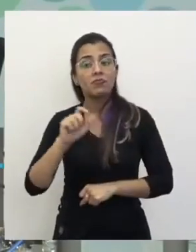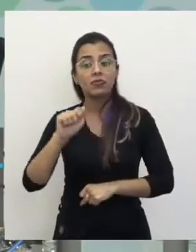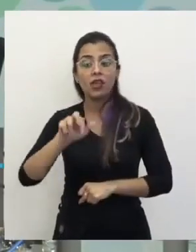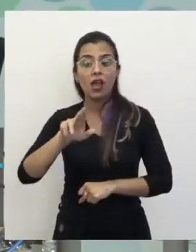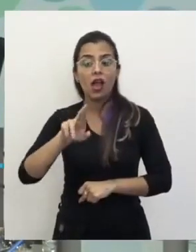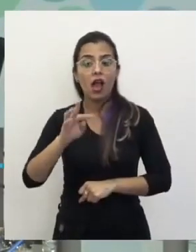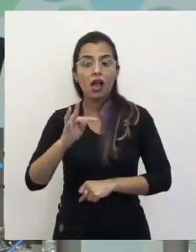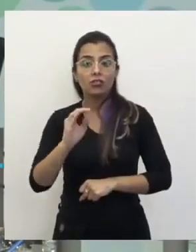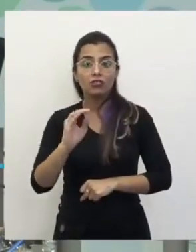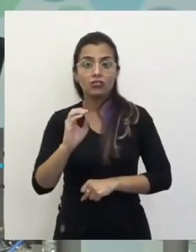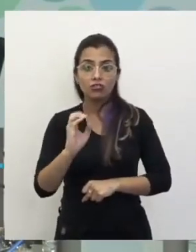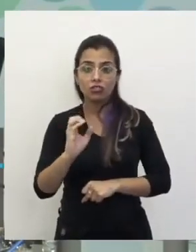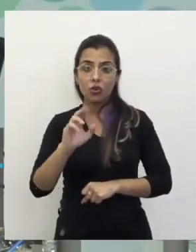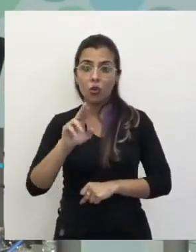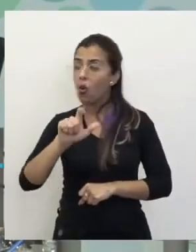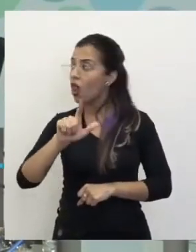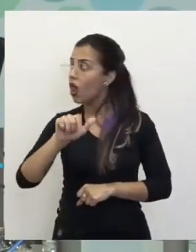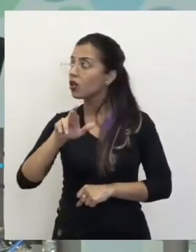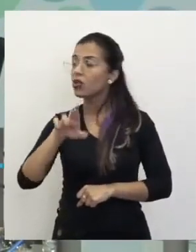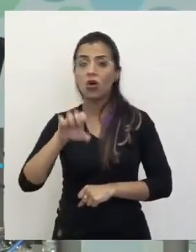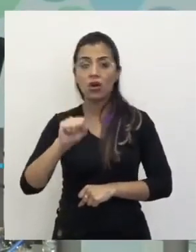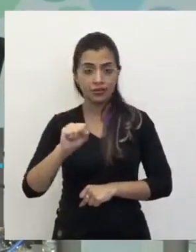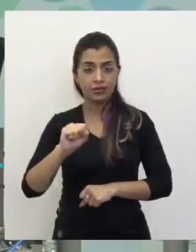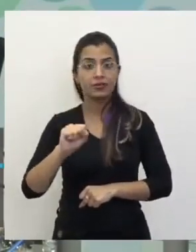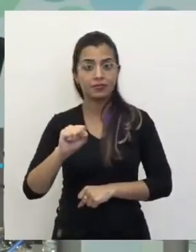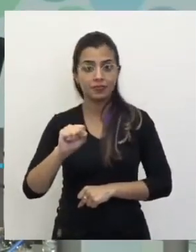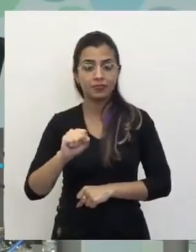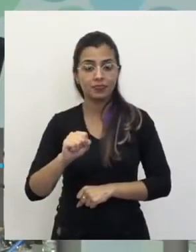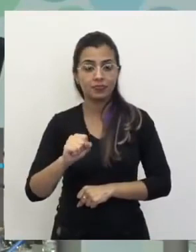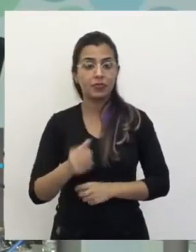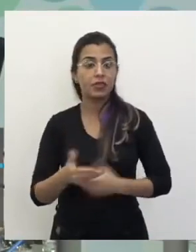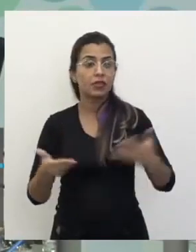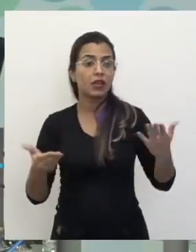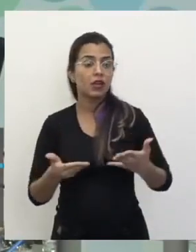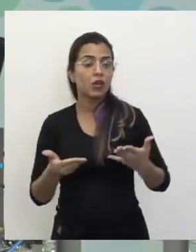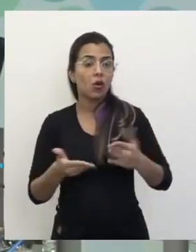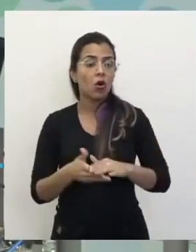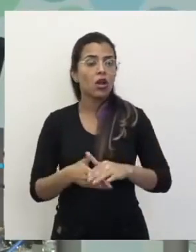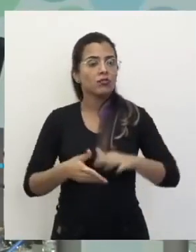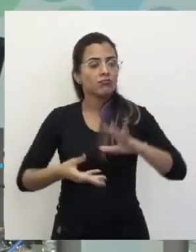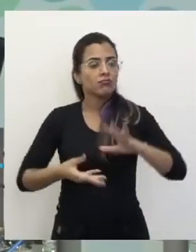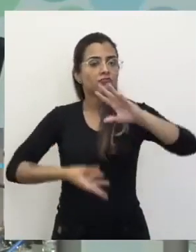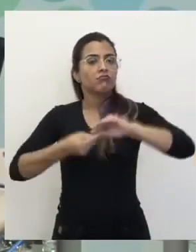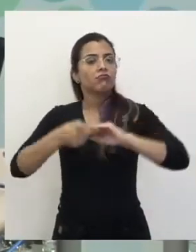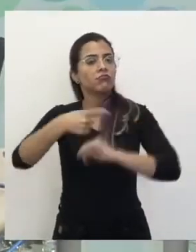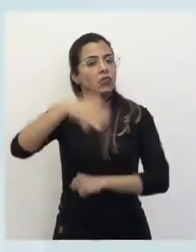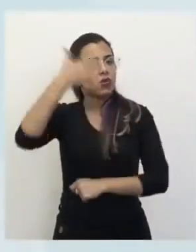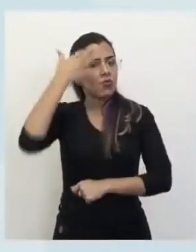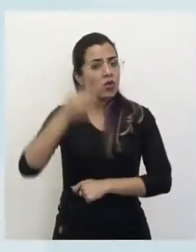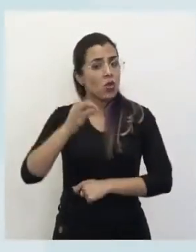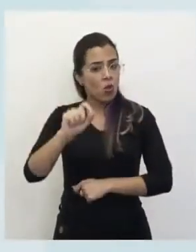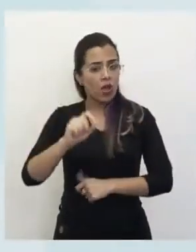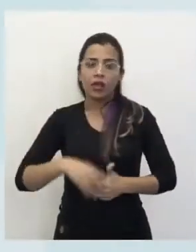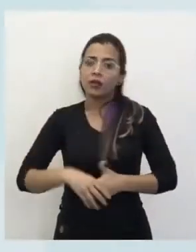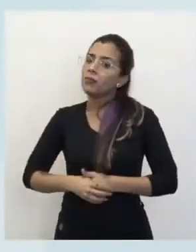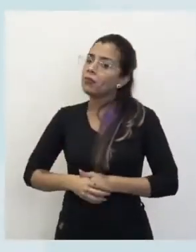articuladores. A gente vai falar de articuladores. E aí eu vou começar uma colhida, para vocês entenderem o que é isso. Na tela, uma